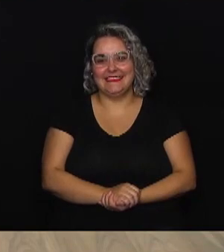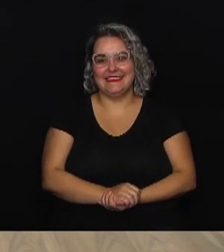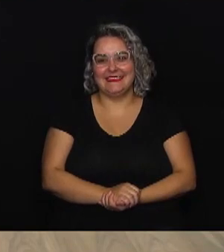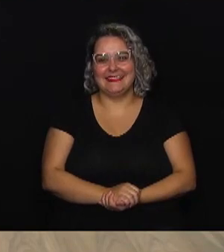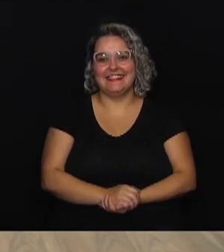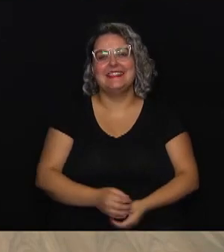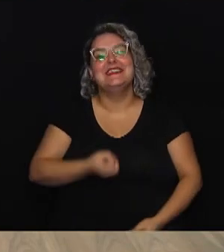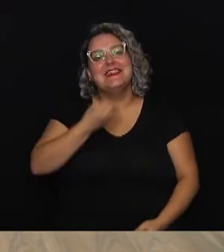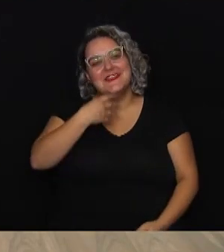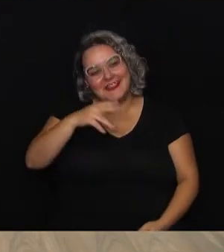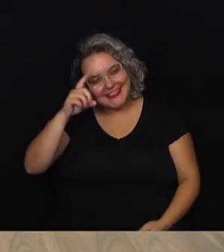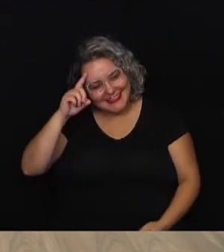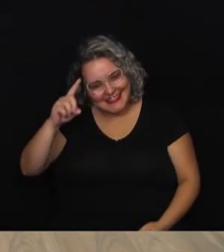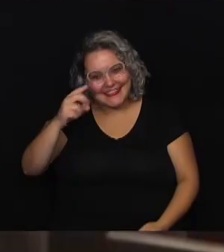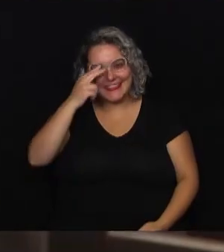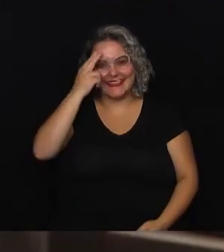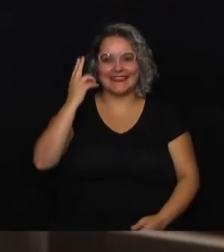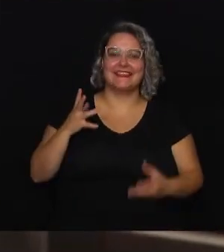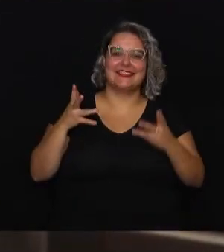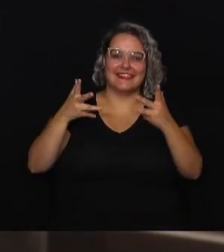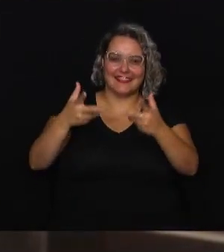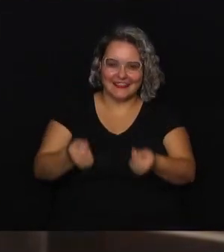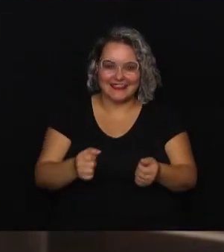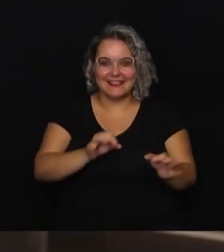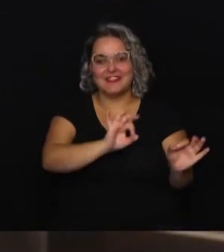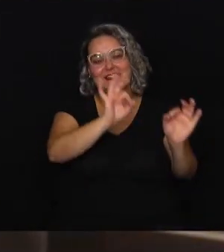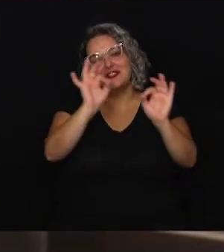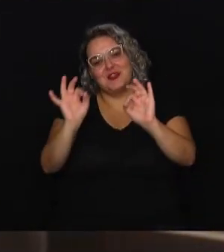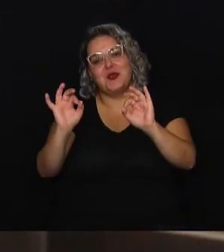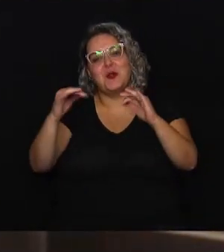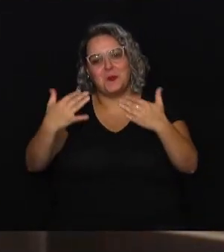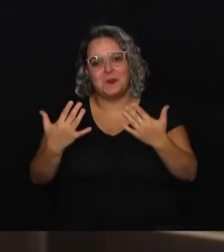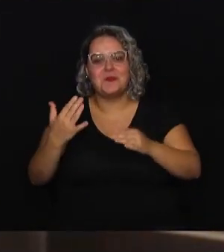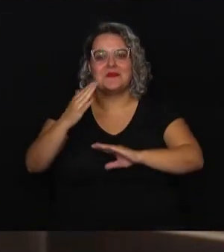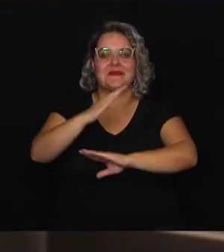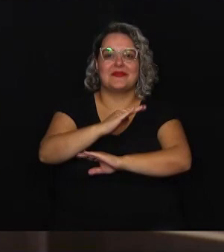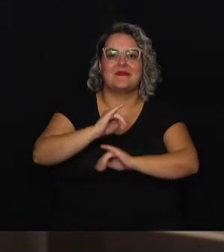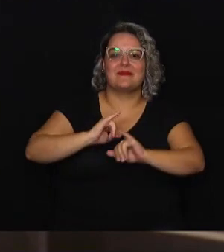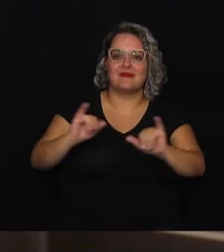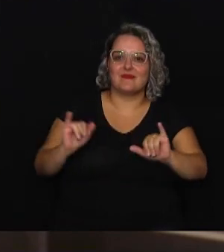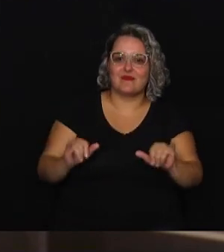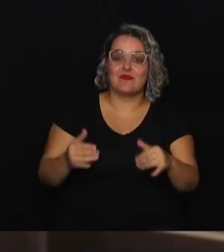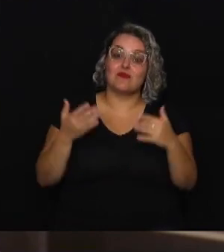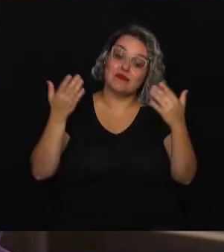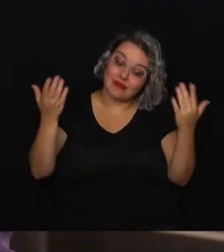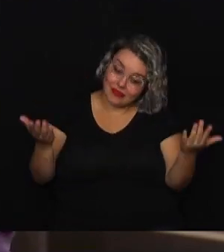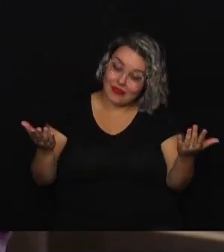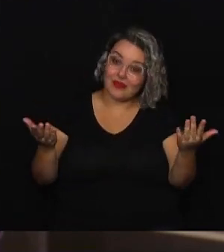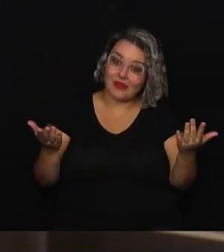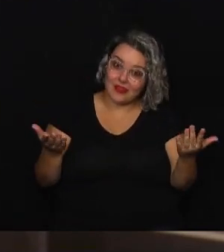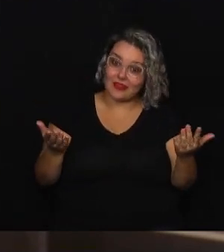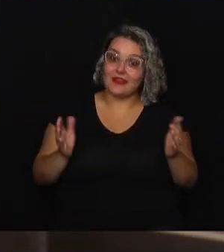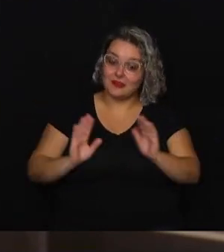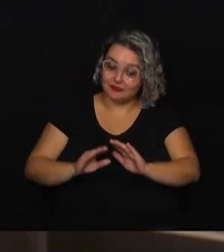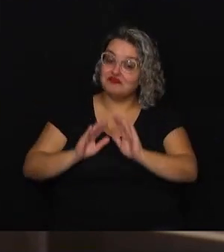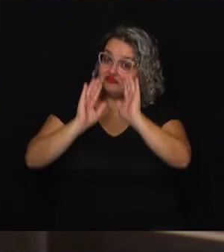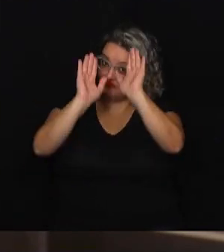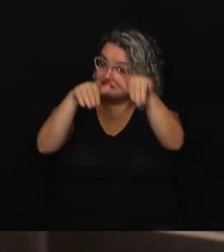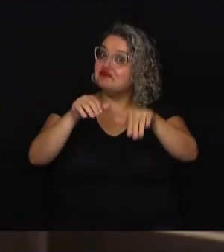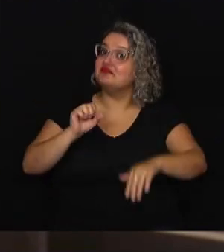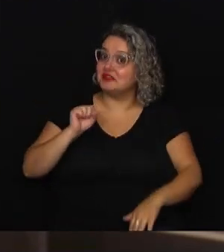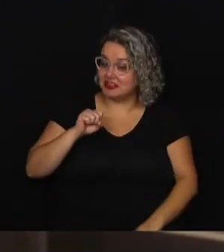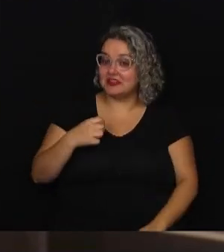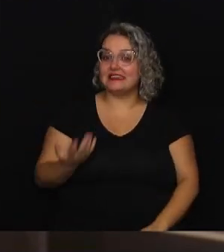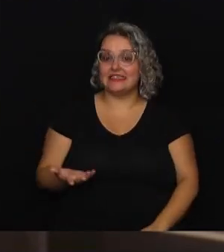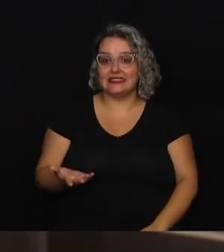Bom dia, Gabriel. Bom dia para todo mundo acompanhando o Câmara Notícia. Pois é, joguei muito basquete. Tava inclusive